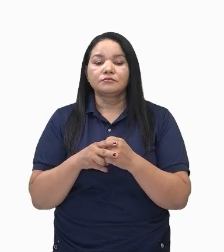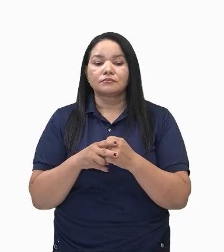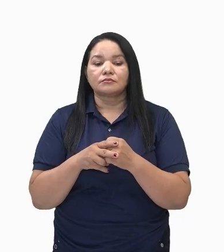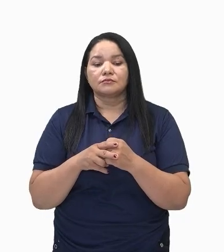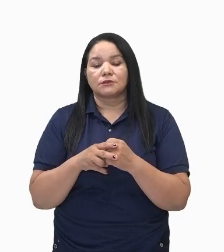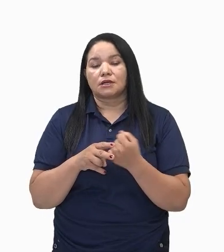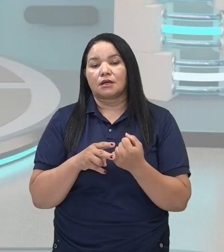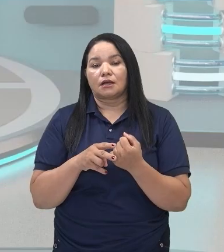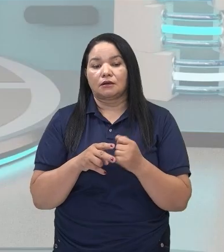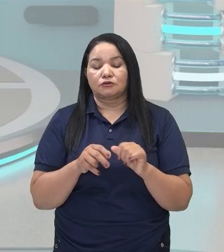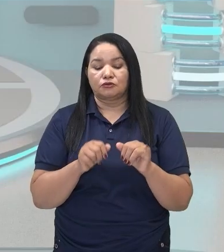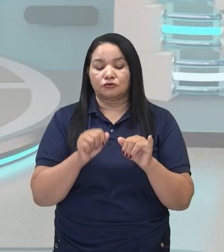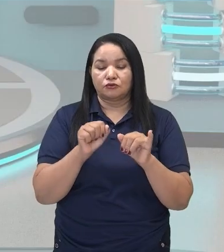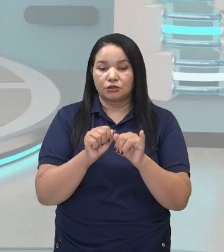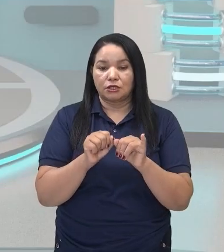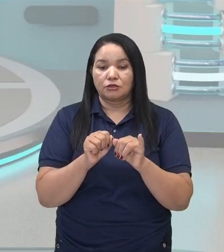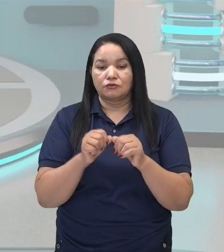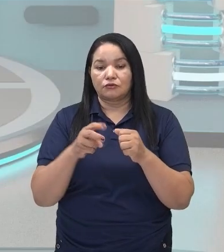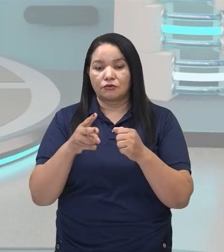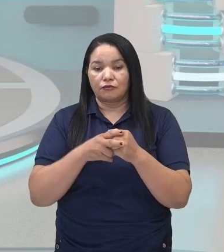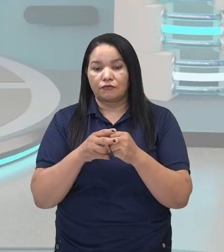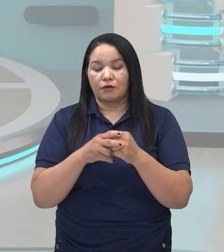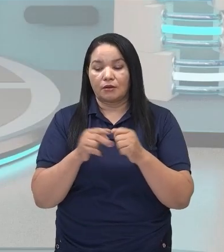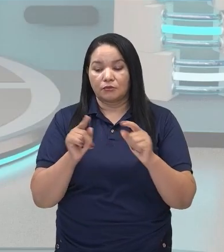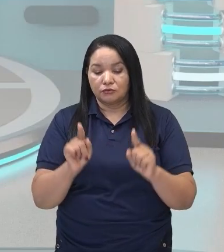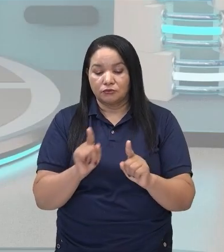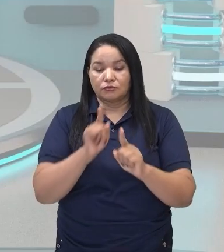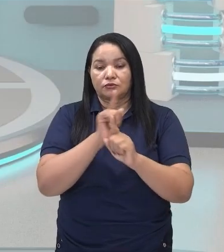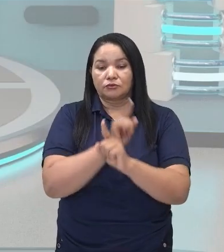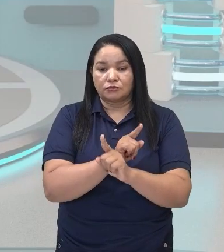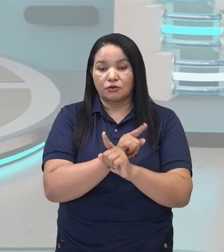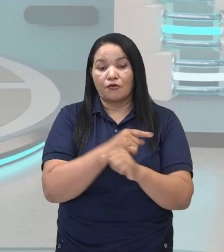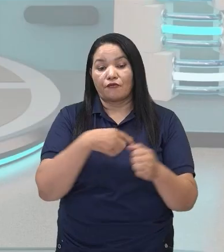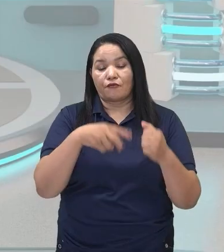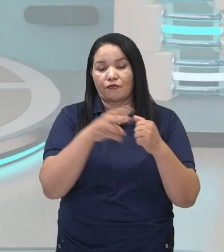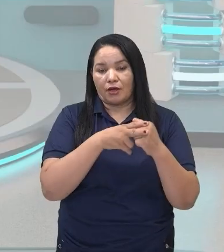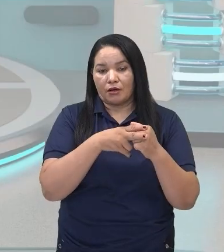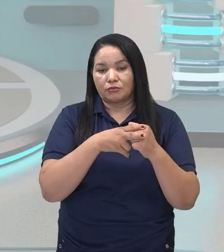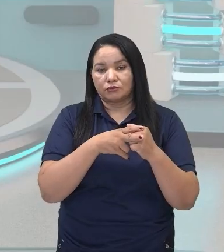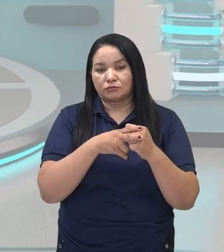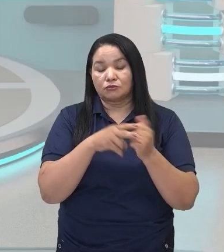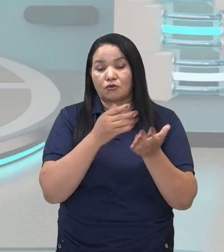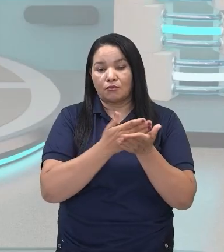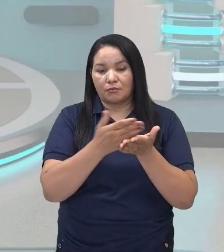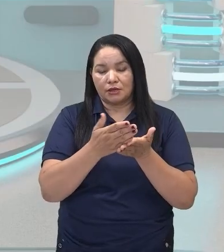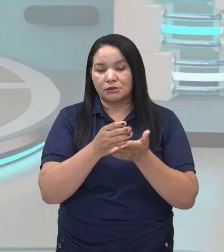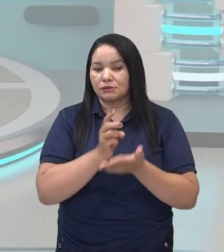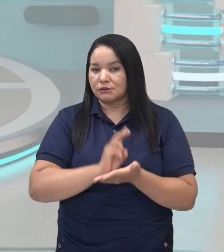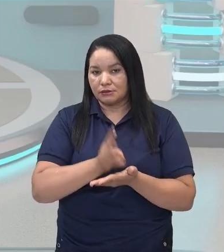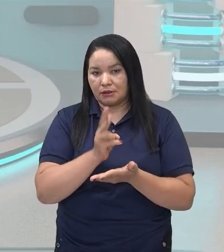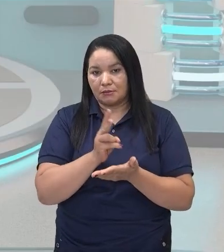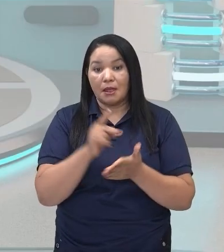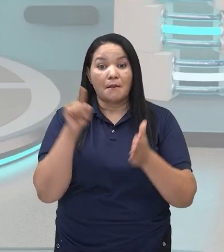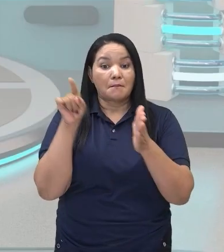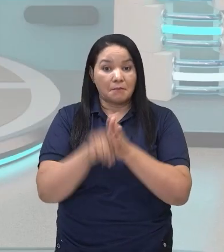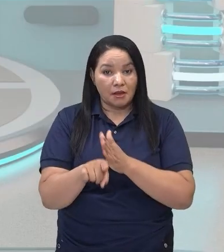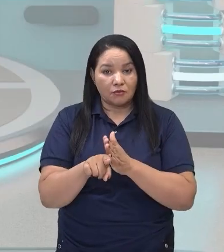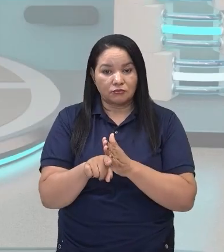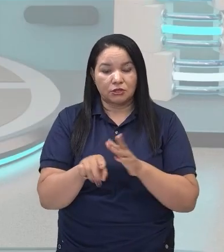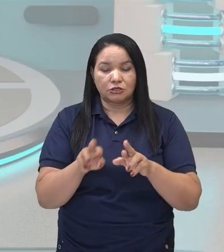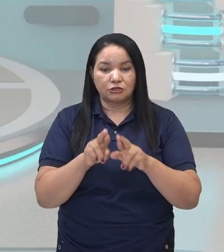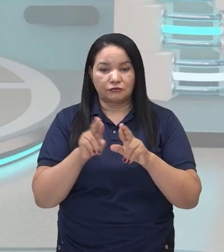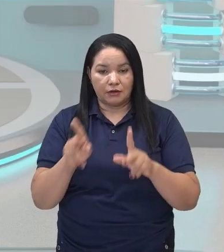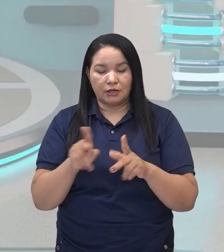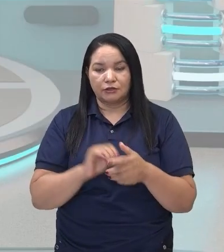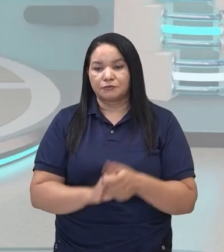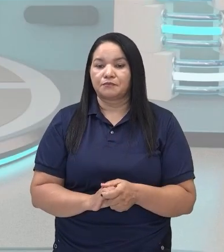sujeito e verbo, tá certo? Eu sempre vou iniciar uma pergunta com um verbo. Diferente das frases afirmativas, tá certo?